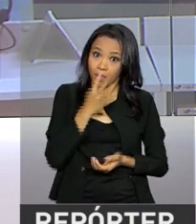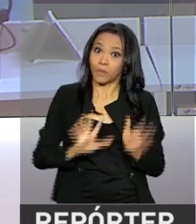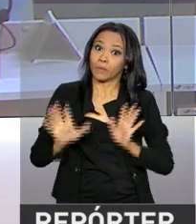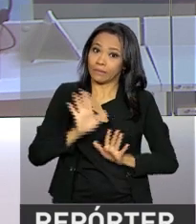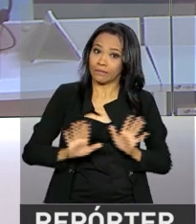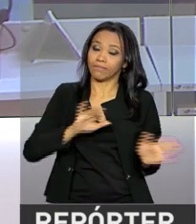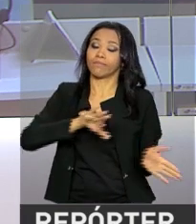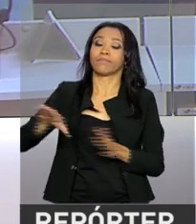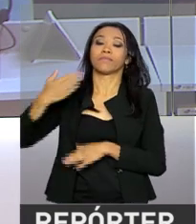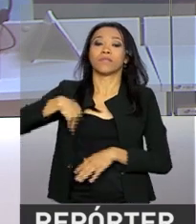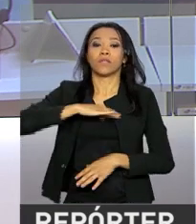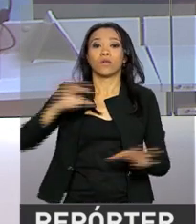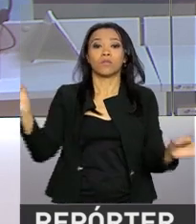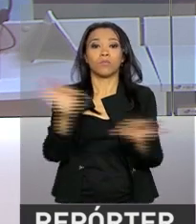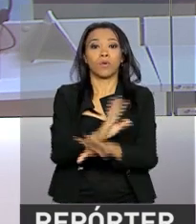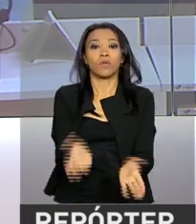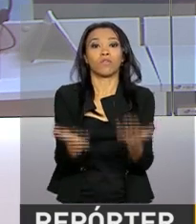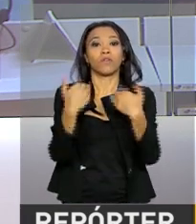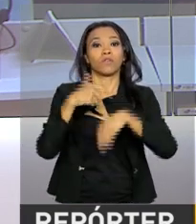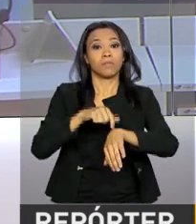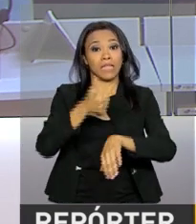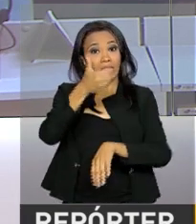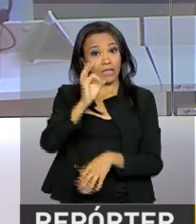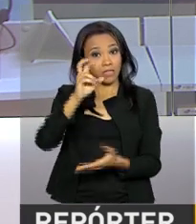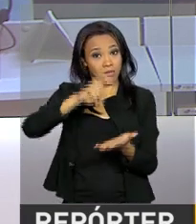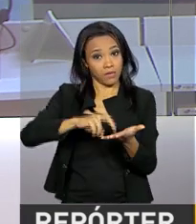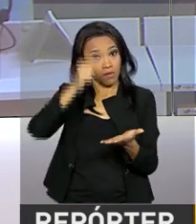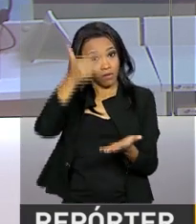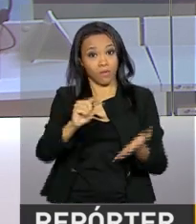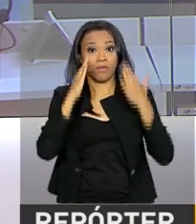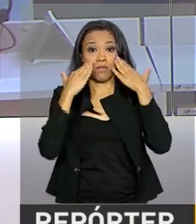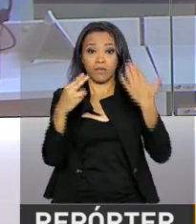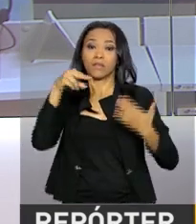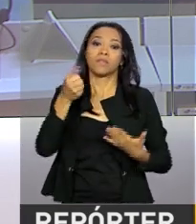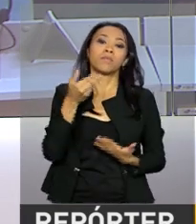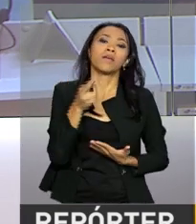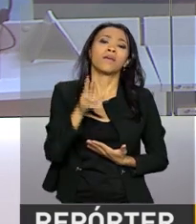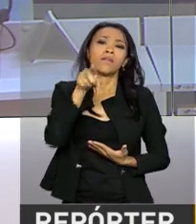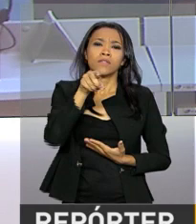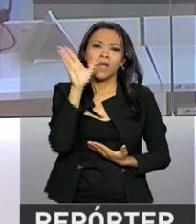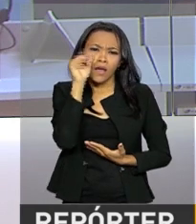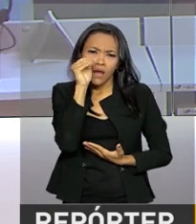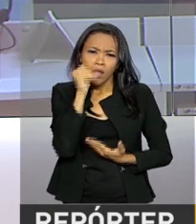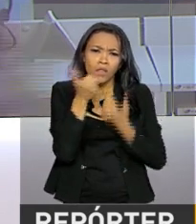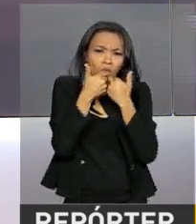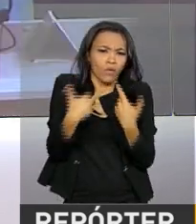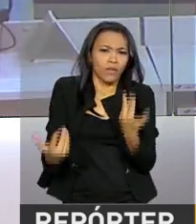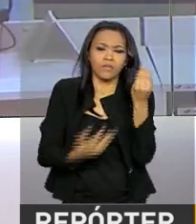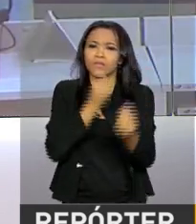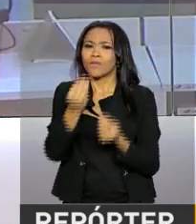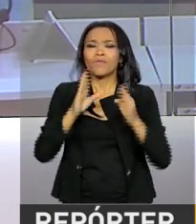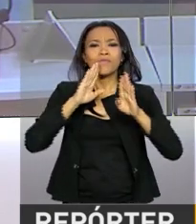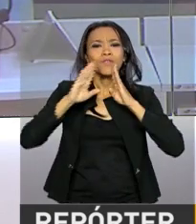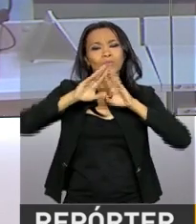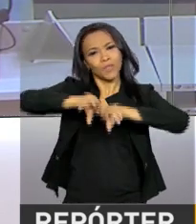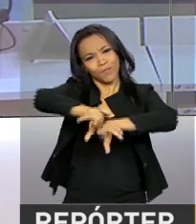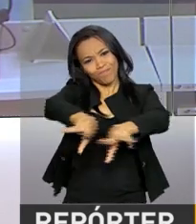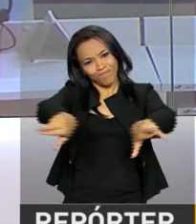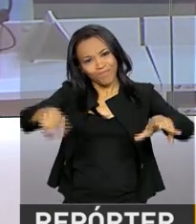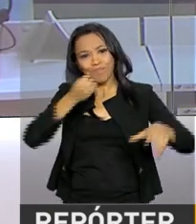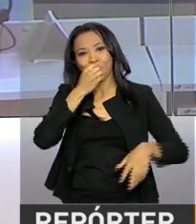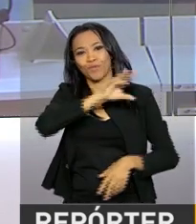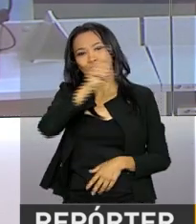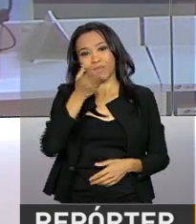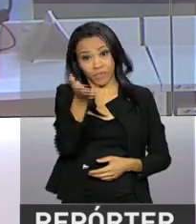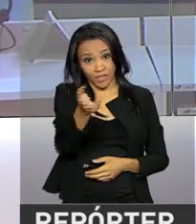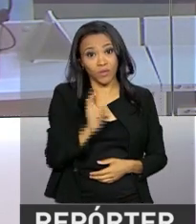né? Nós ficamos por aqui, voltamos às 10 da manhã na próxima edição do Repórter NBR. Acompanhe também as novidades em nossas redes sociais. Um bom